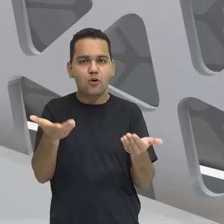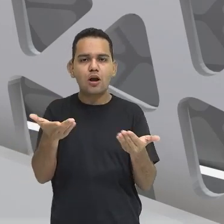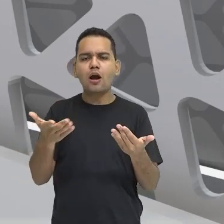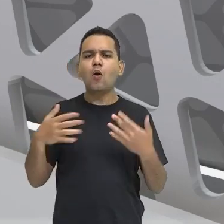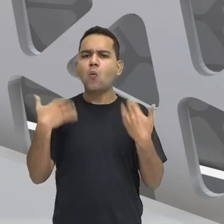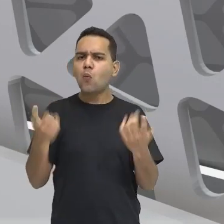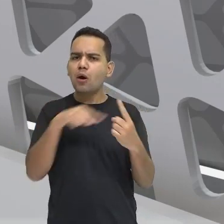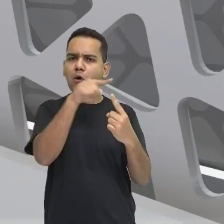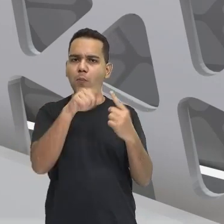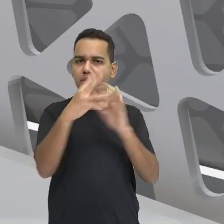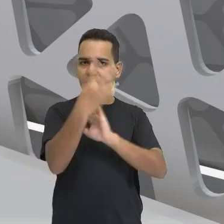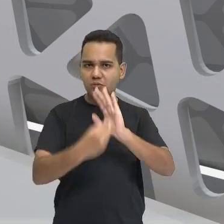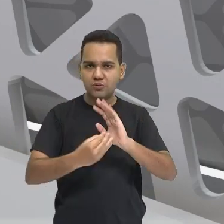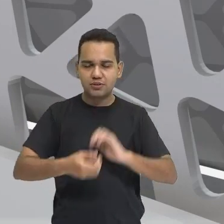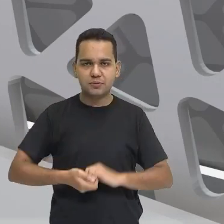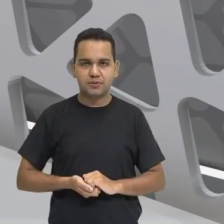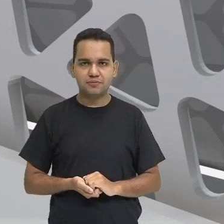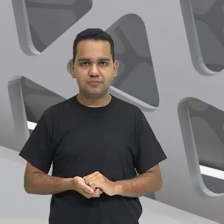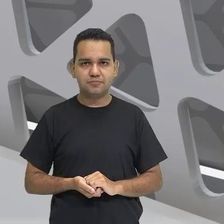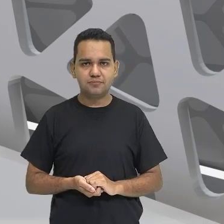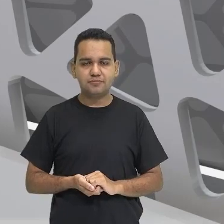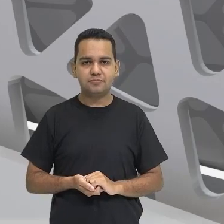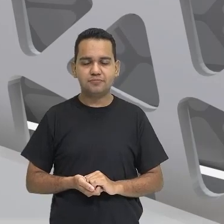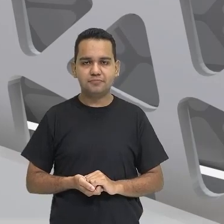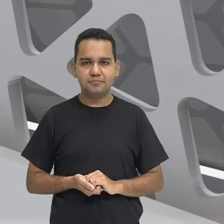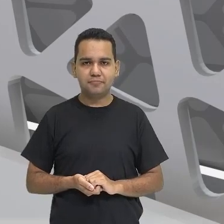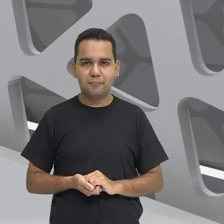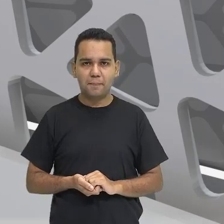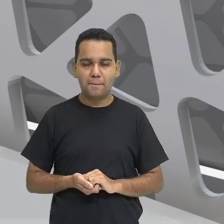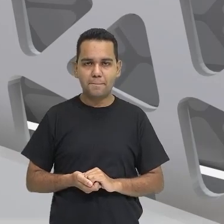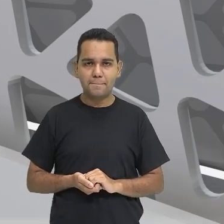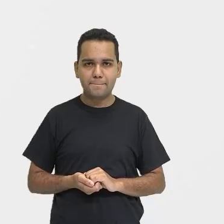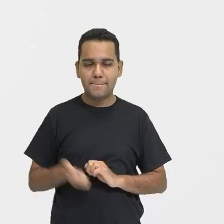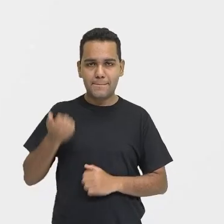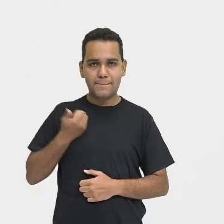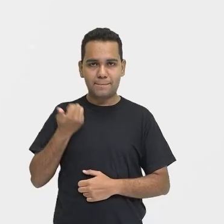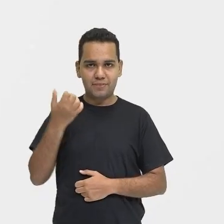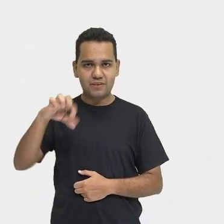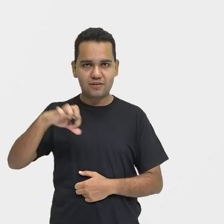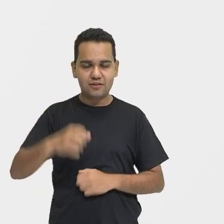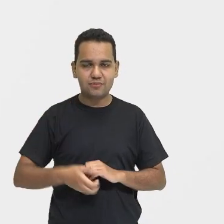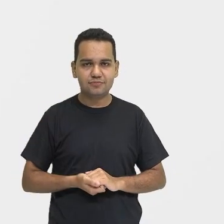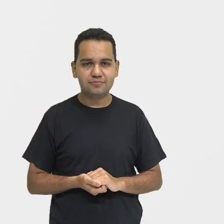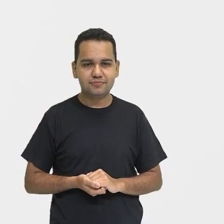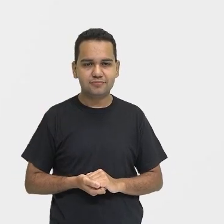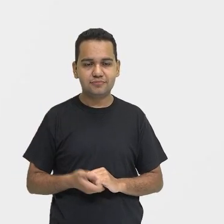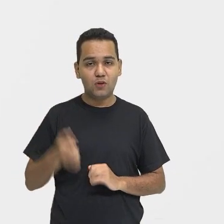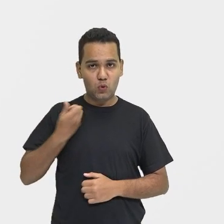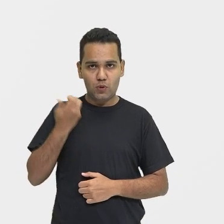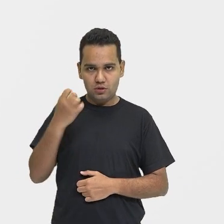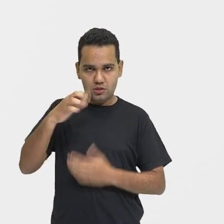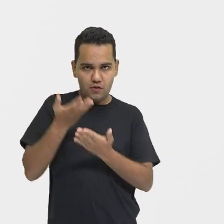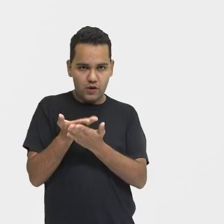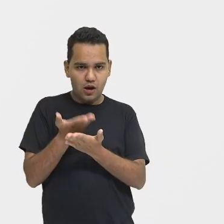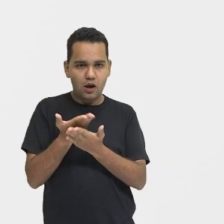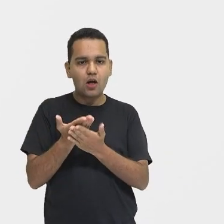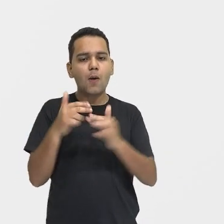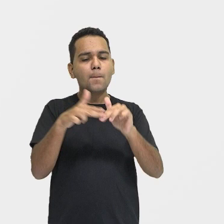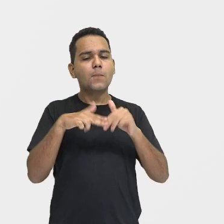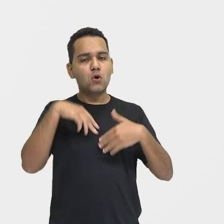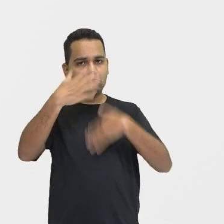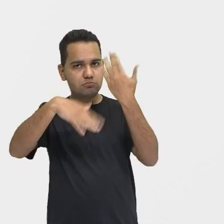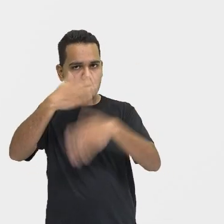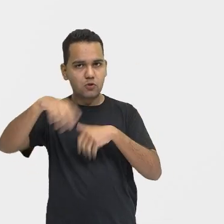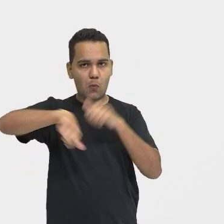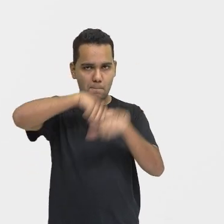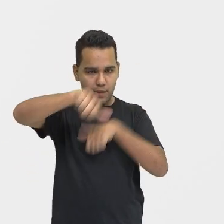observar qual é o nosso objeto de conhecimento da nossa aula de número 19. Então temos aí, olha, o processo de